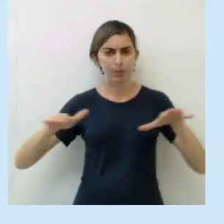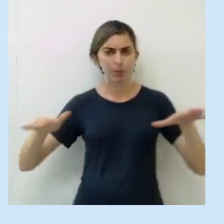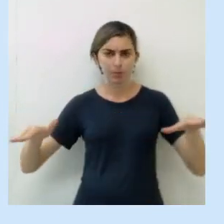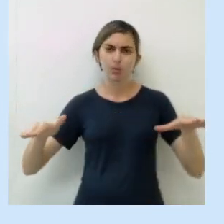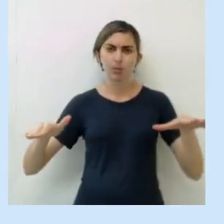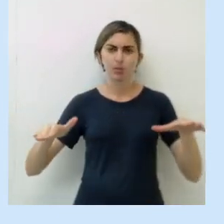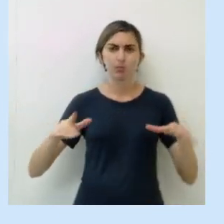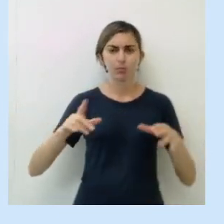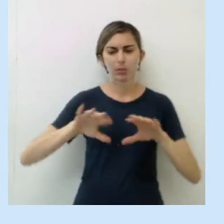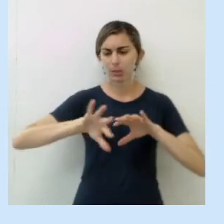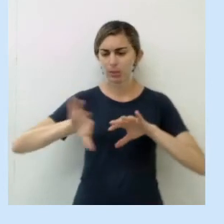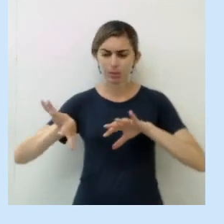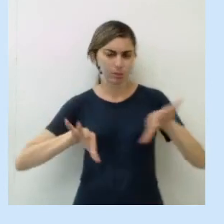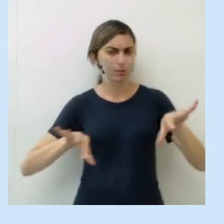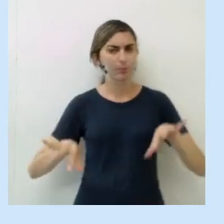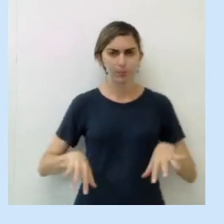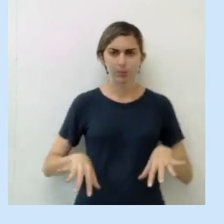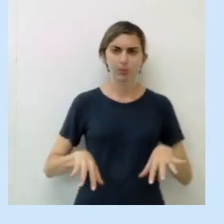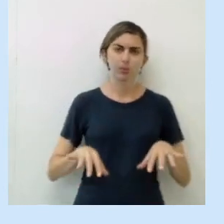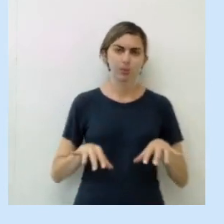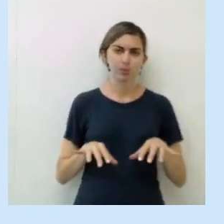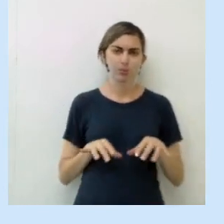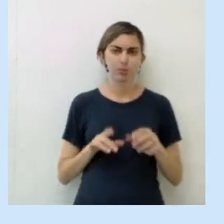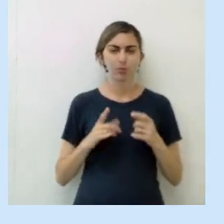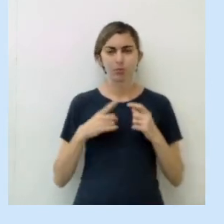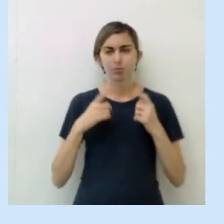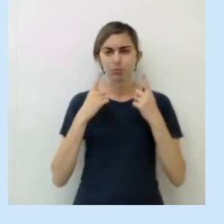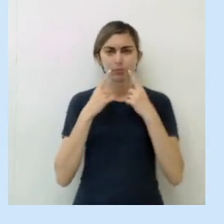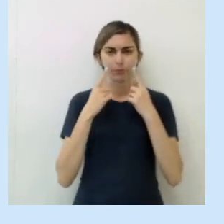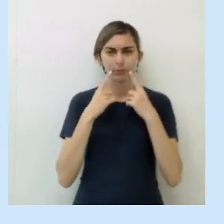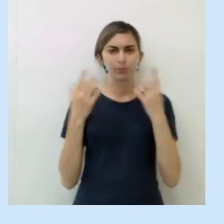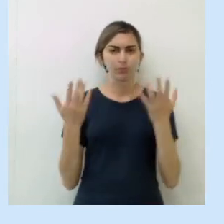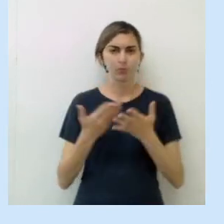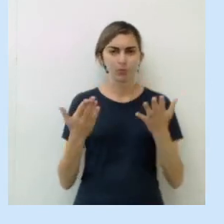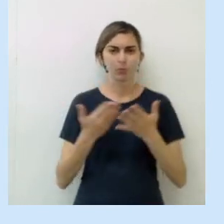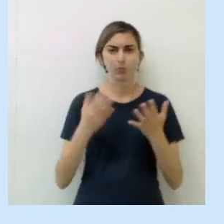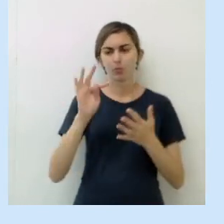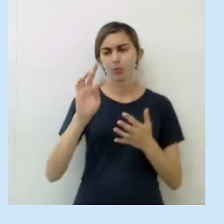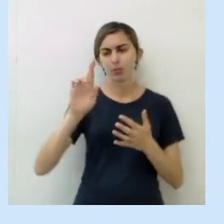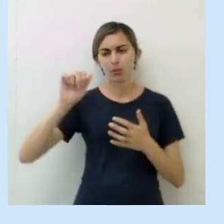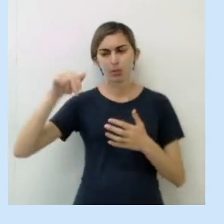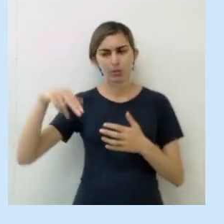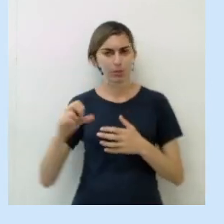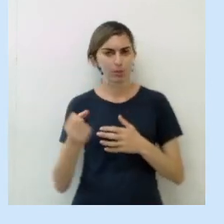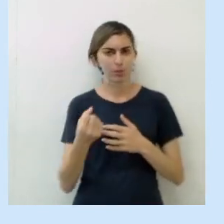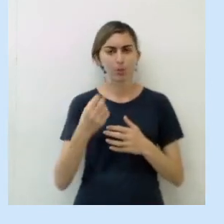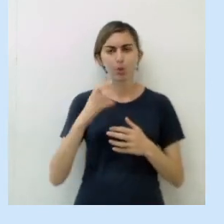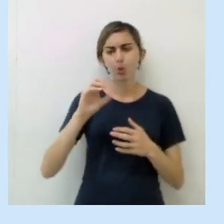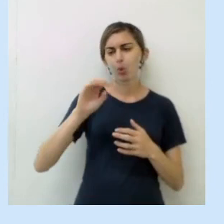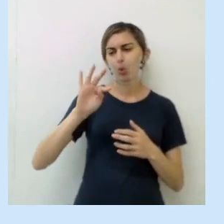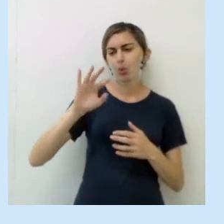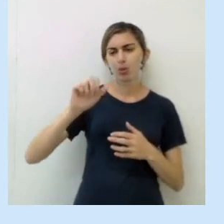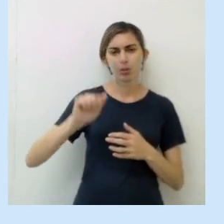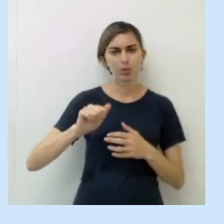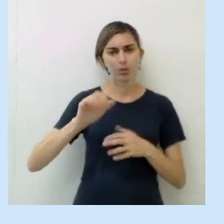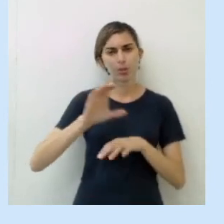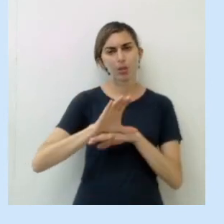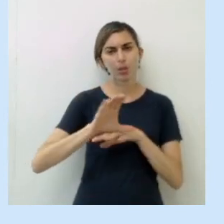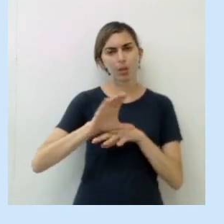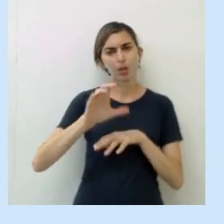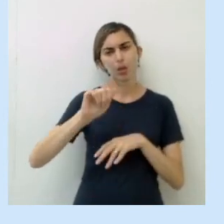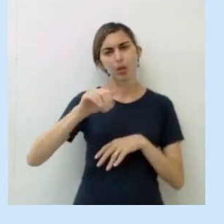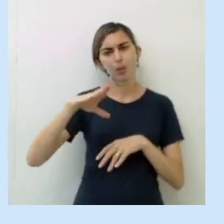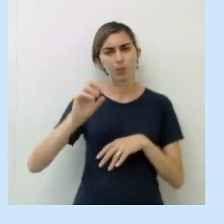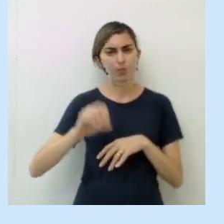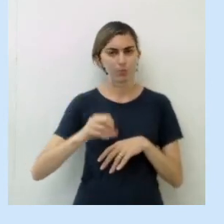Para separar um pouquinho dessa que a gente vai ver hoje, que é a cis trans, e da ótica, que é a do carbono quiral.